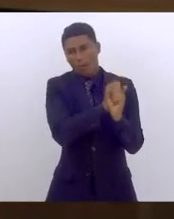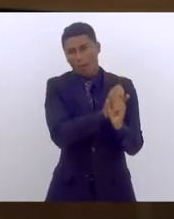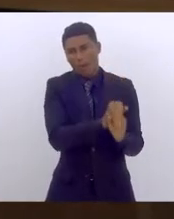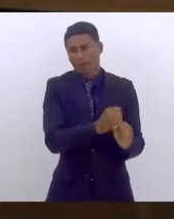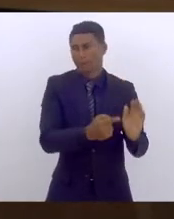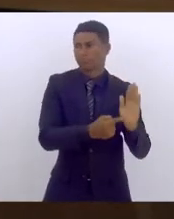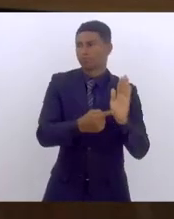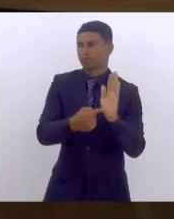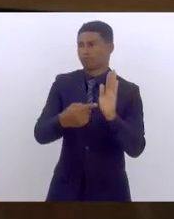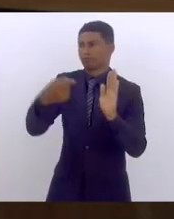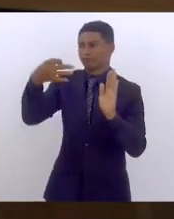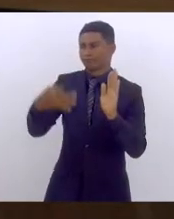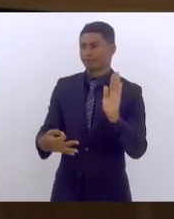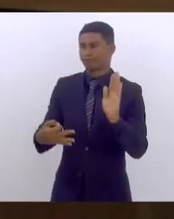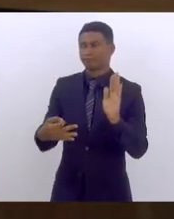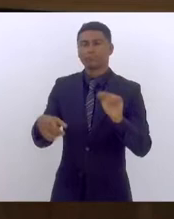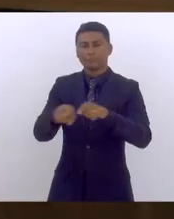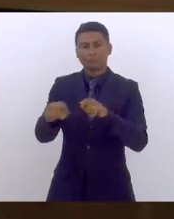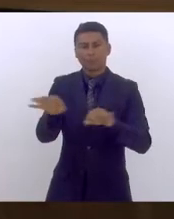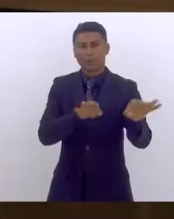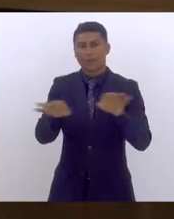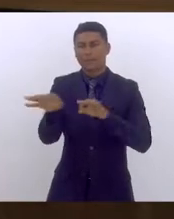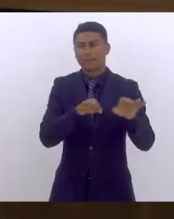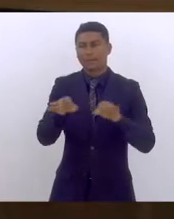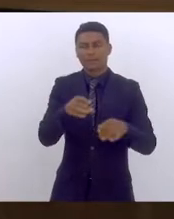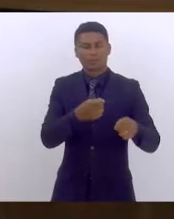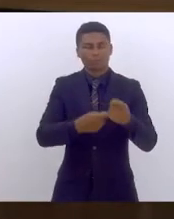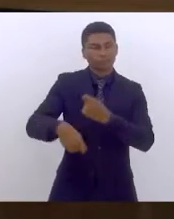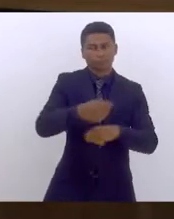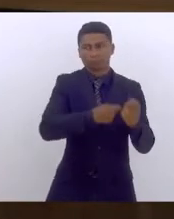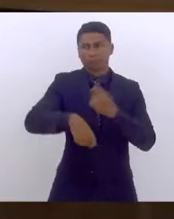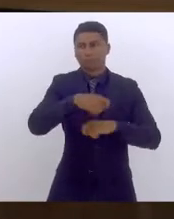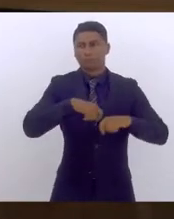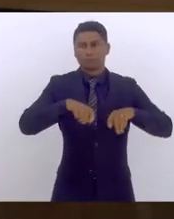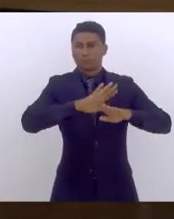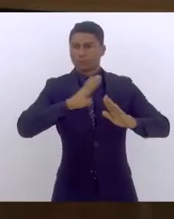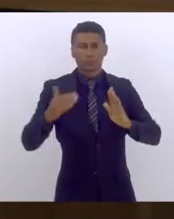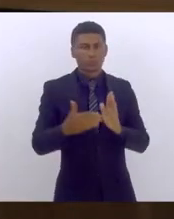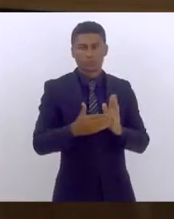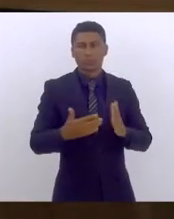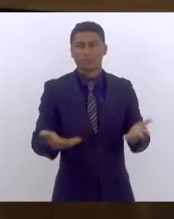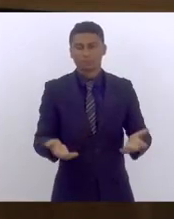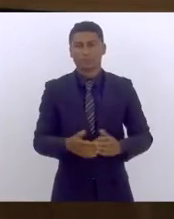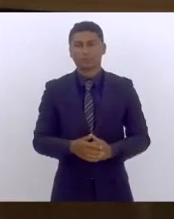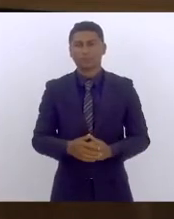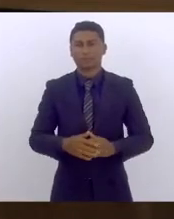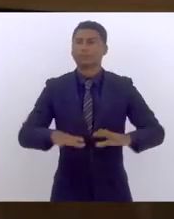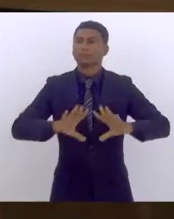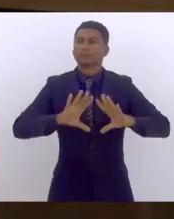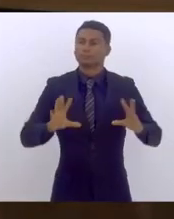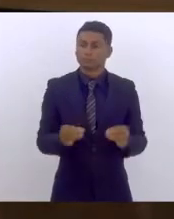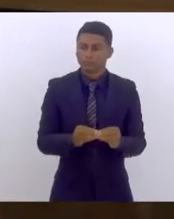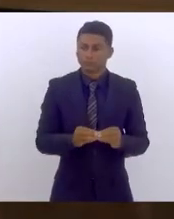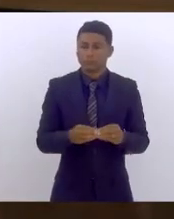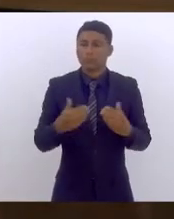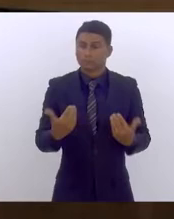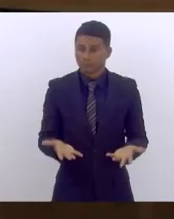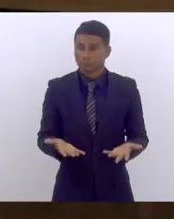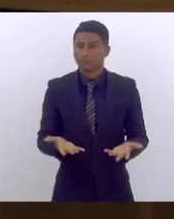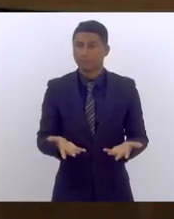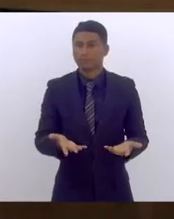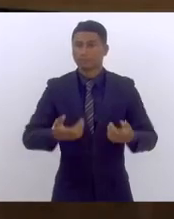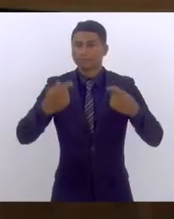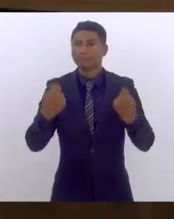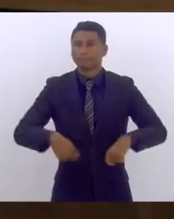na organização das suas finanças. Por fim, isso posto, considerando a necessidade